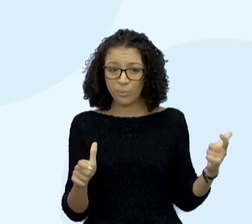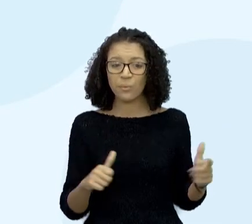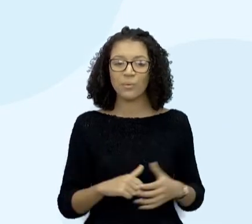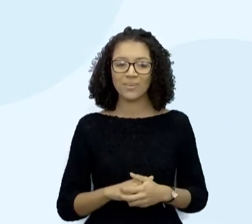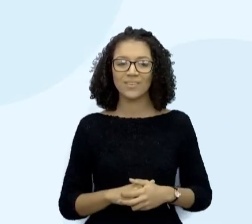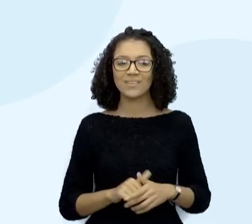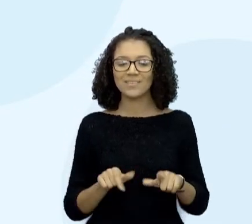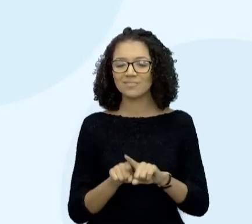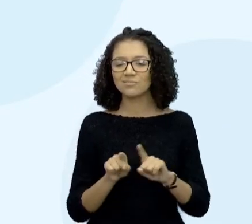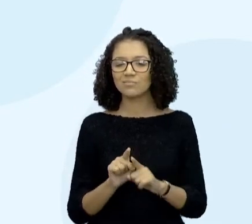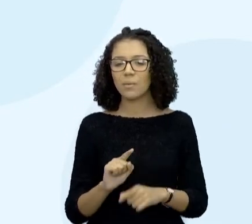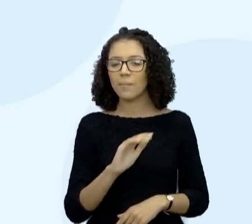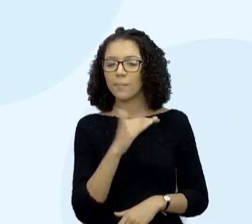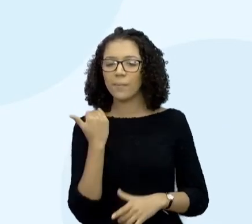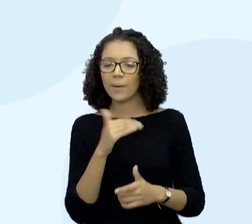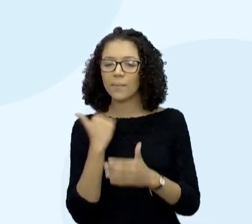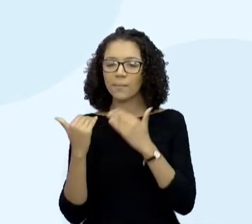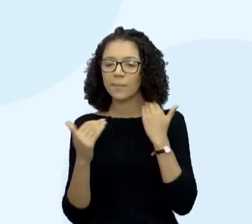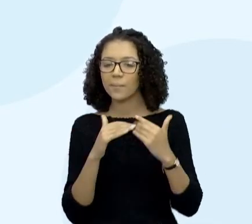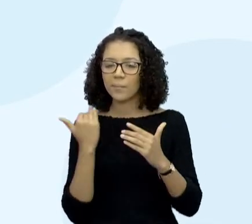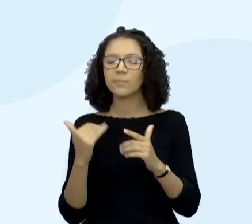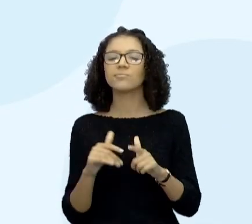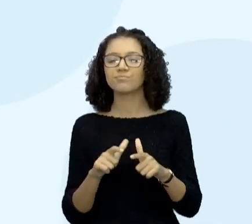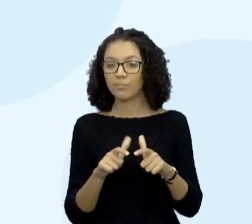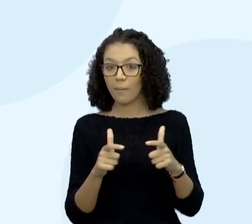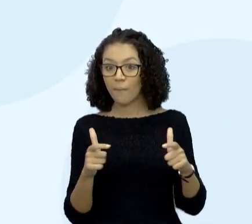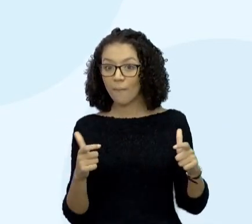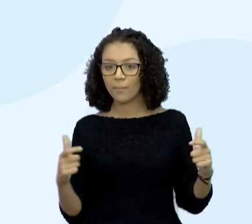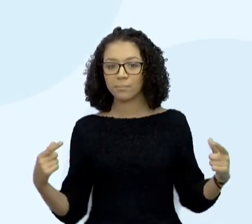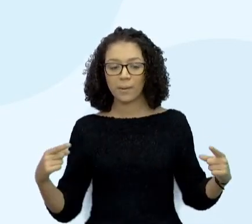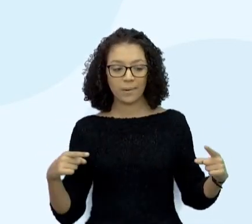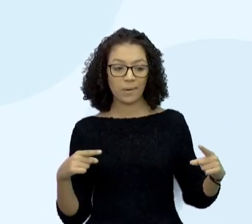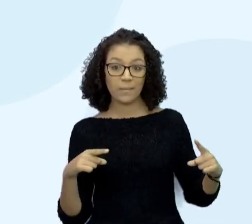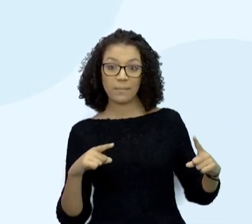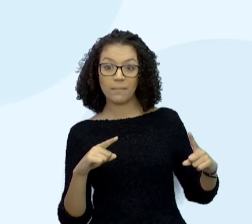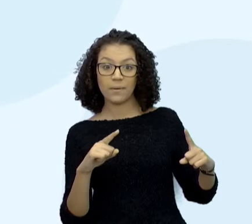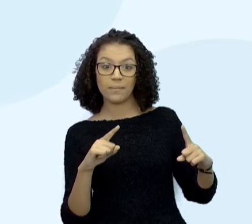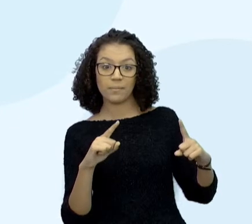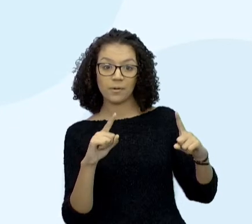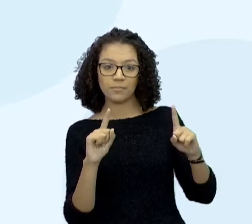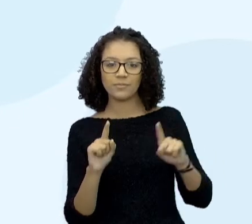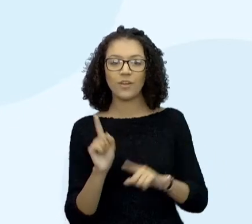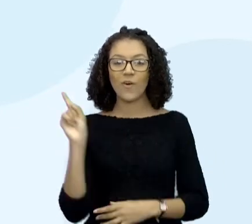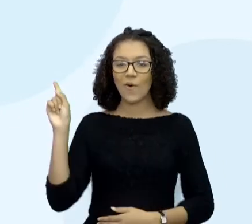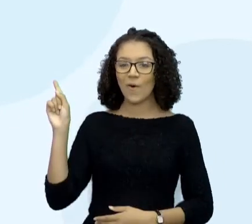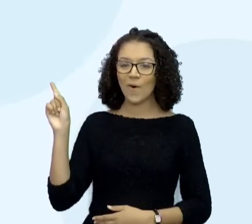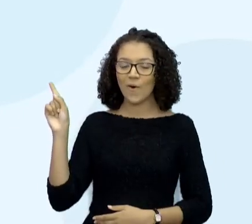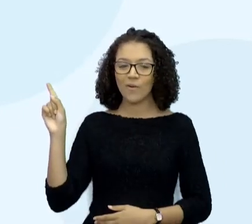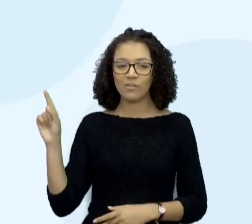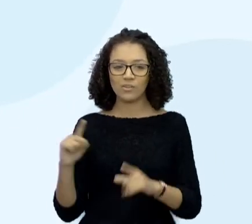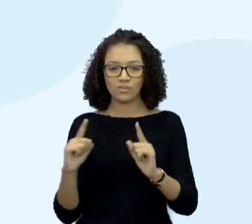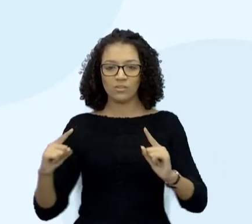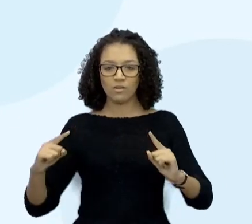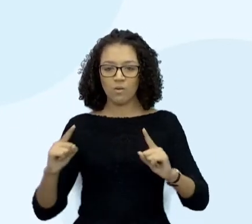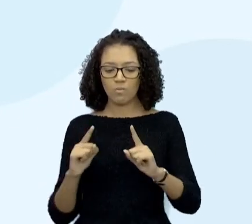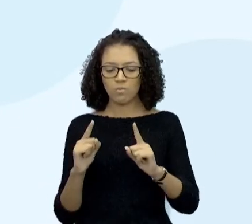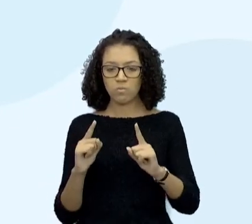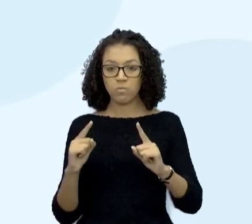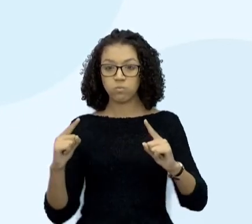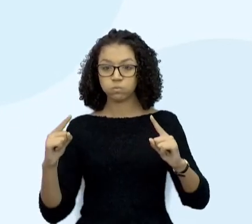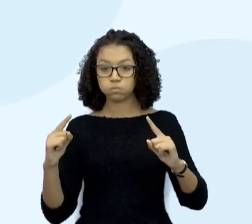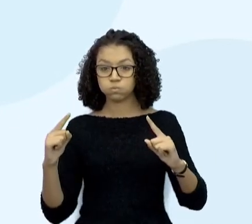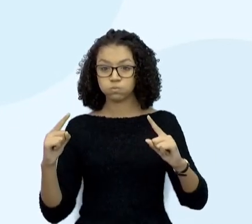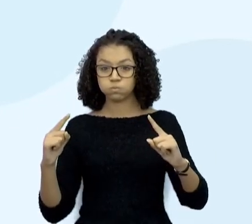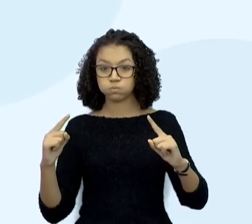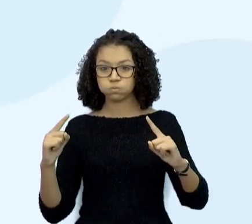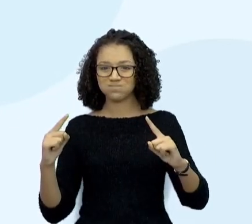resuminho do que a gente viu anteriormente. Já no segundo estágio, na segunda fase, pirâmide adulta, né, dá uma equilibrada, né,